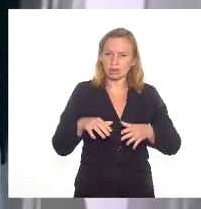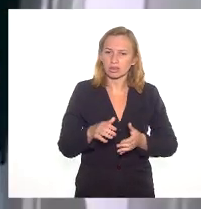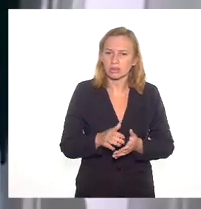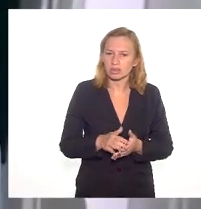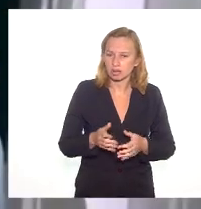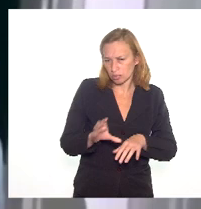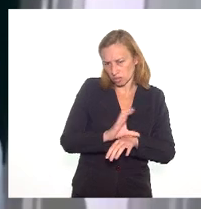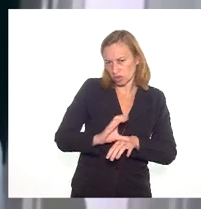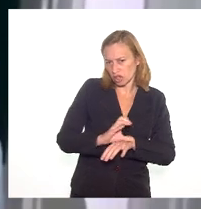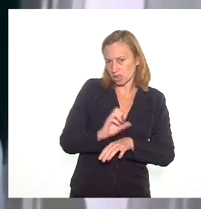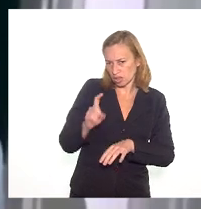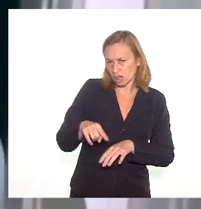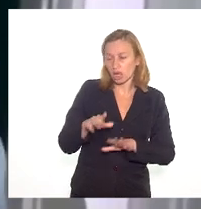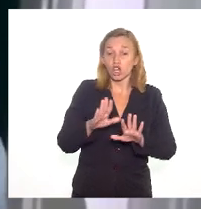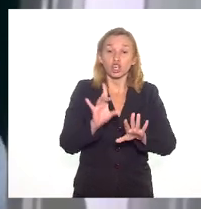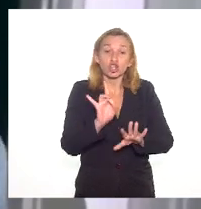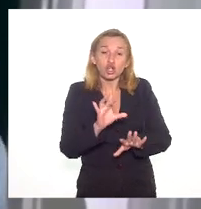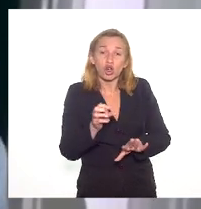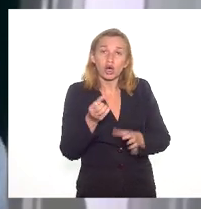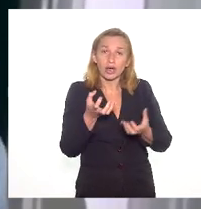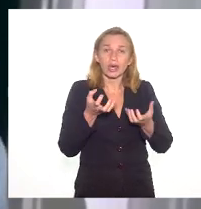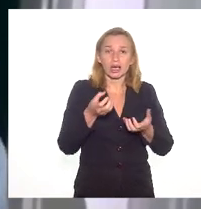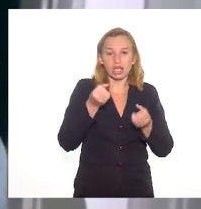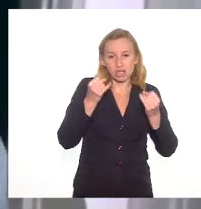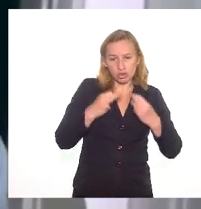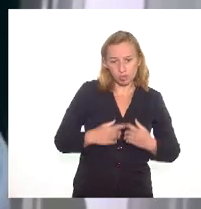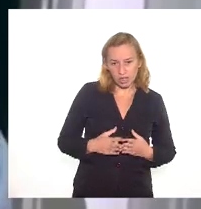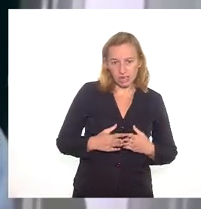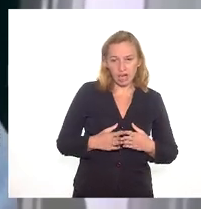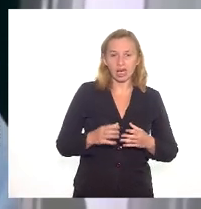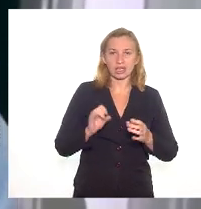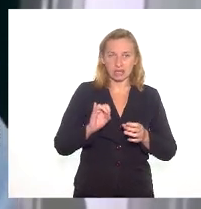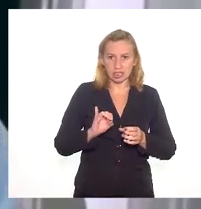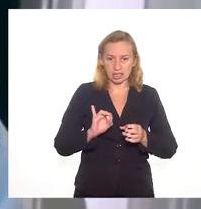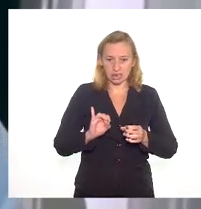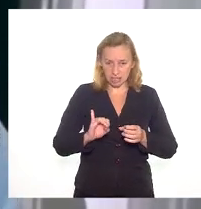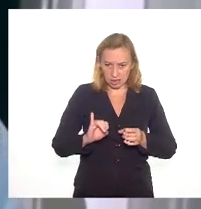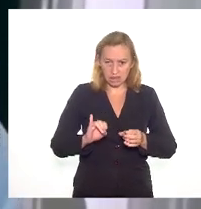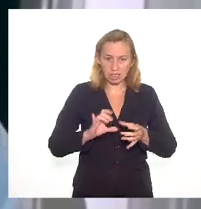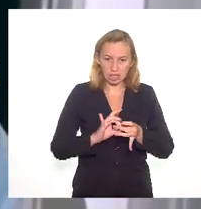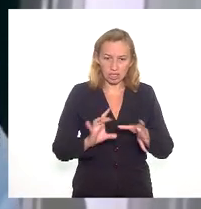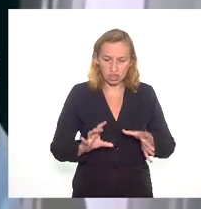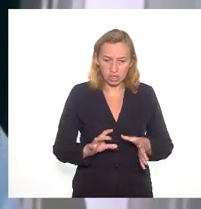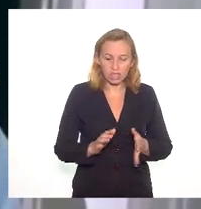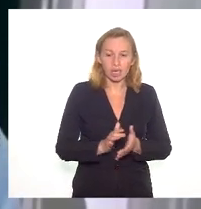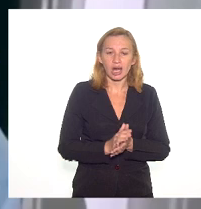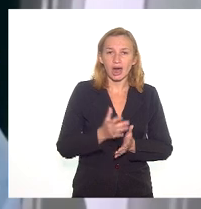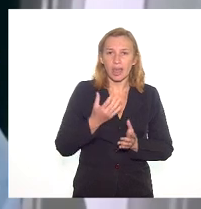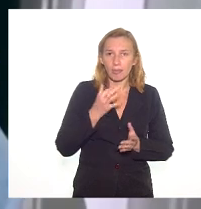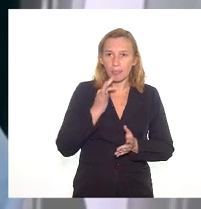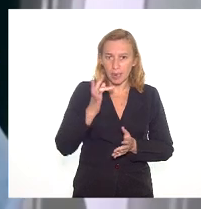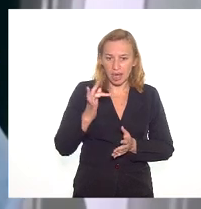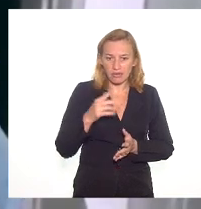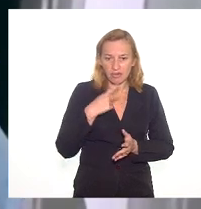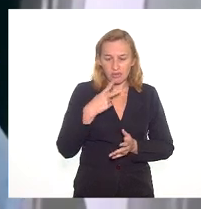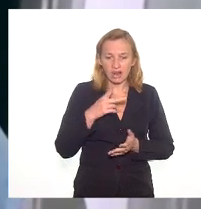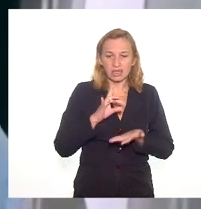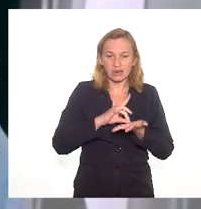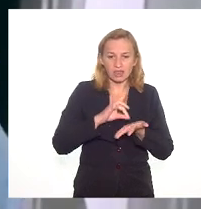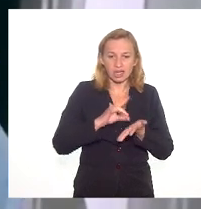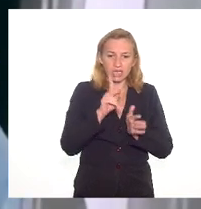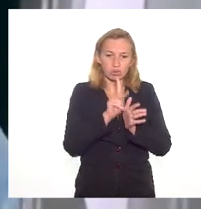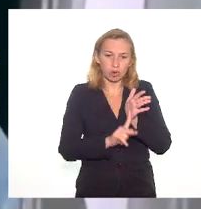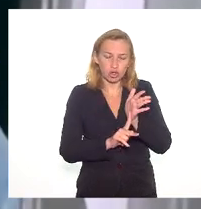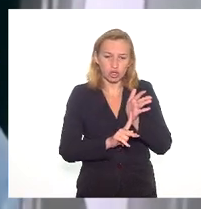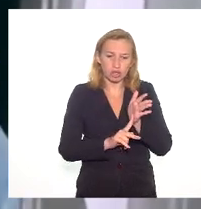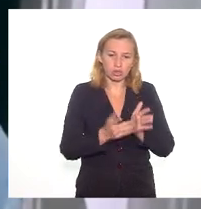aqui. Eu só queria explicar, se Vossa Excelência me permitir, é um parecer muito breve, né, porque, na verdade, o projeto